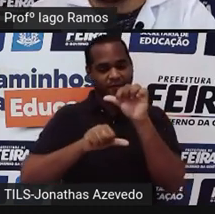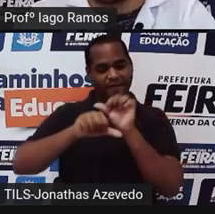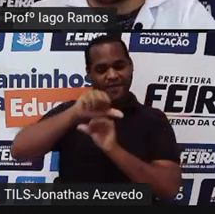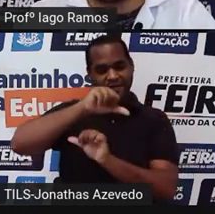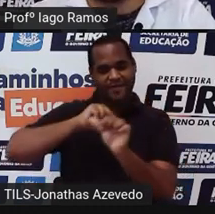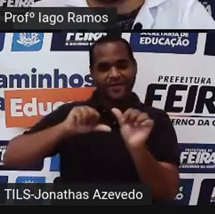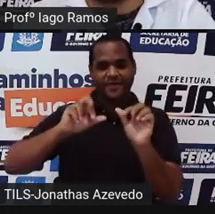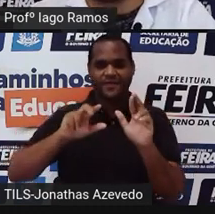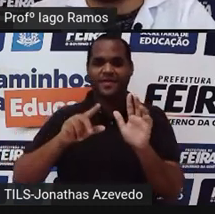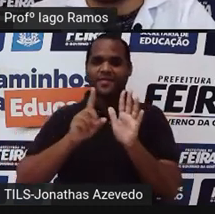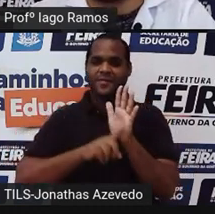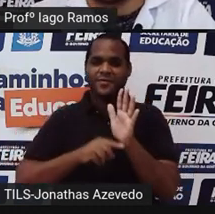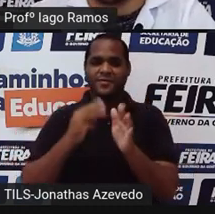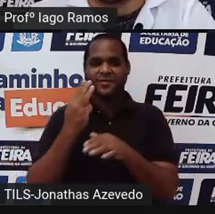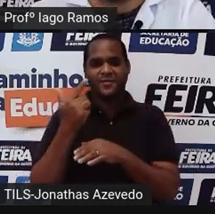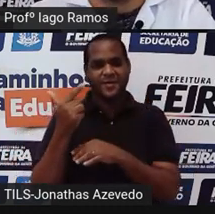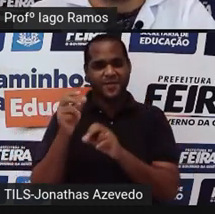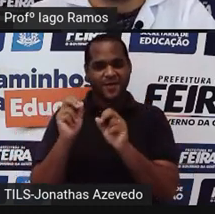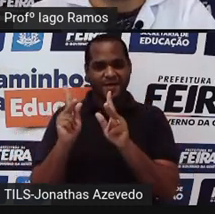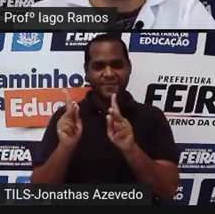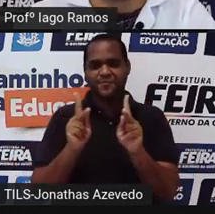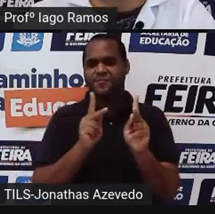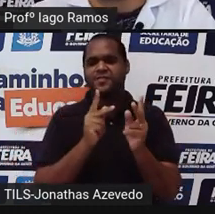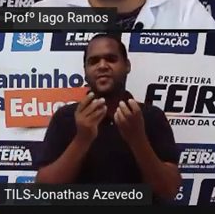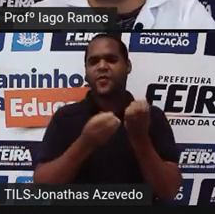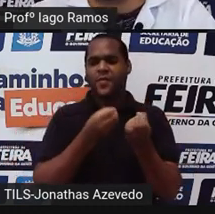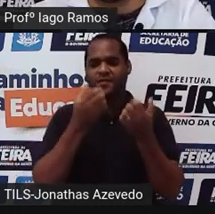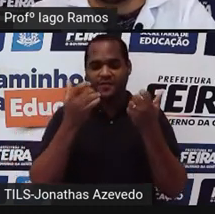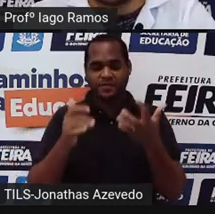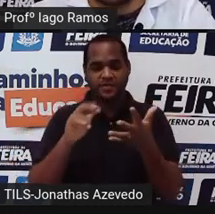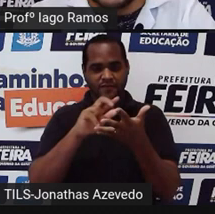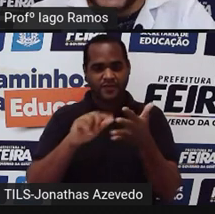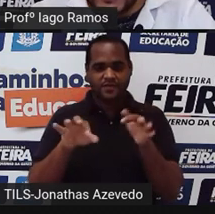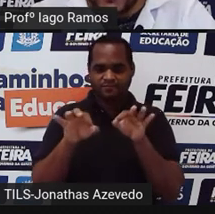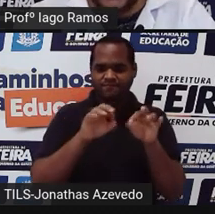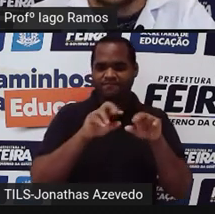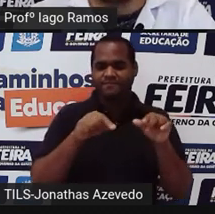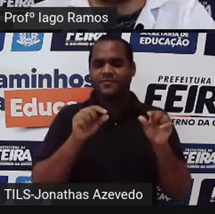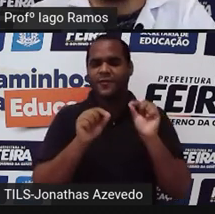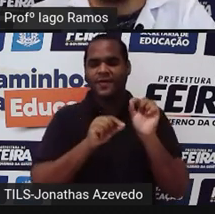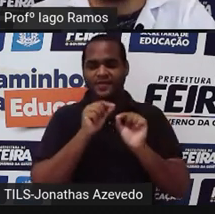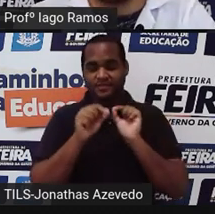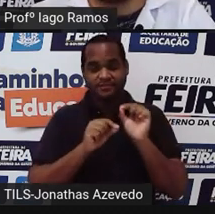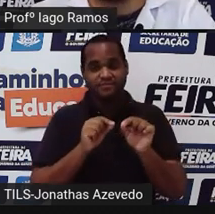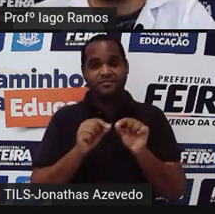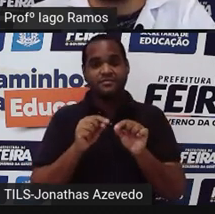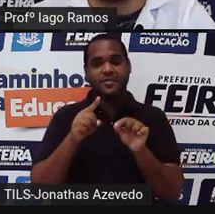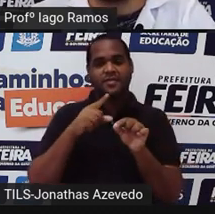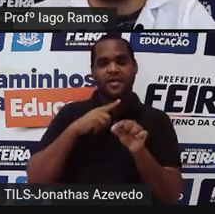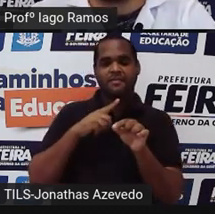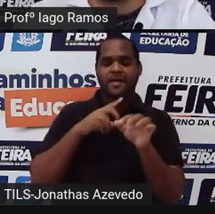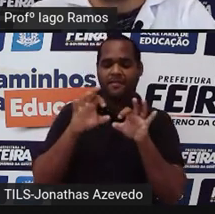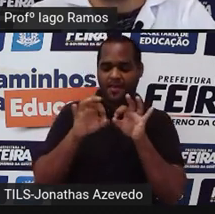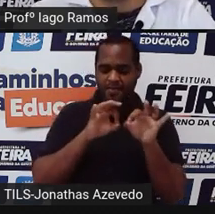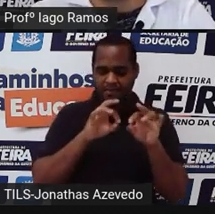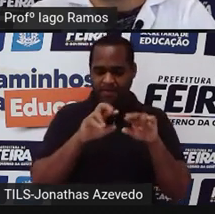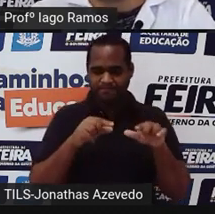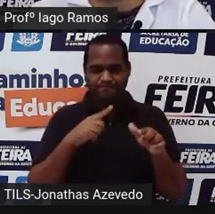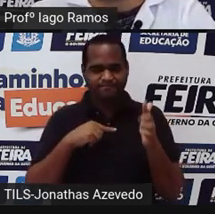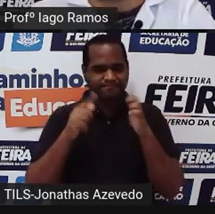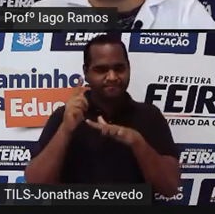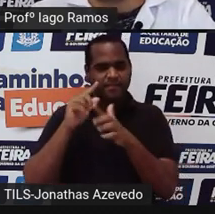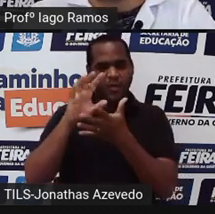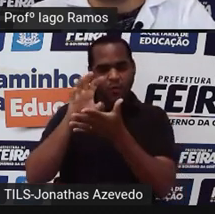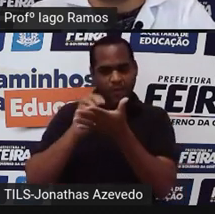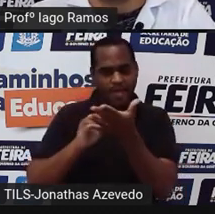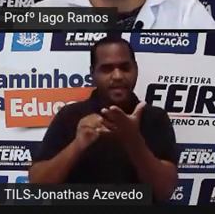vem menos 32, tá bom? Então, como é que a gente resolve esse tipo de equação? Tá? A gente vai resolver assim, ó. Eu vou copiar